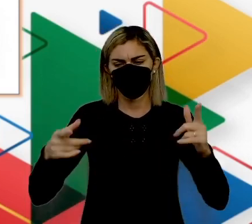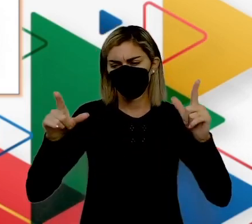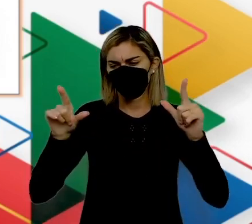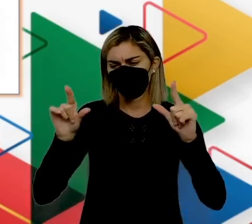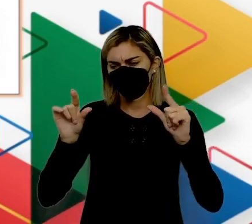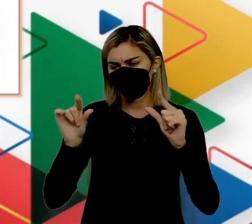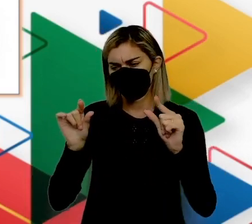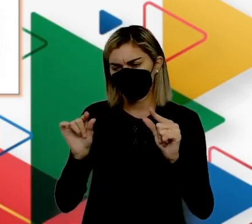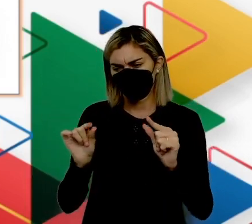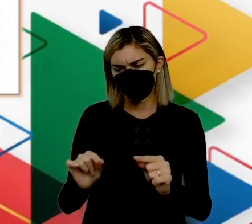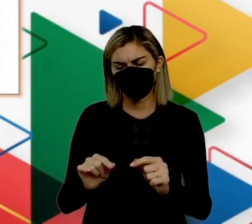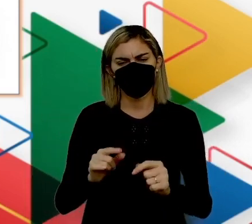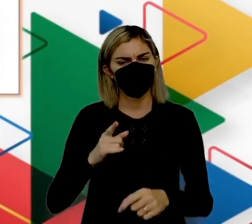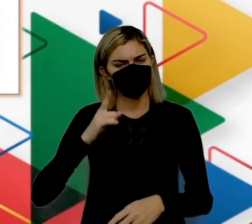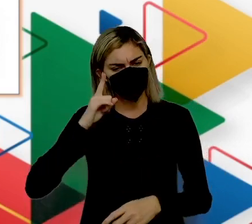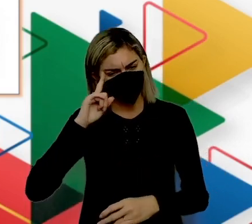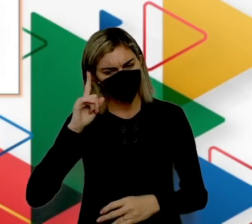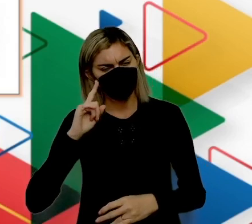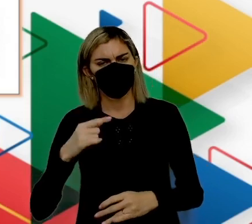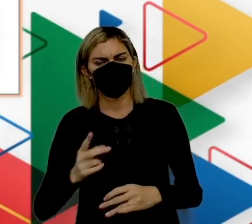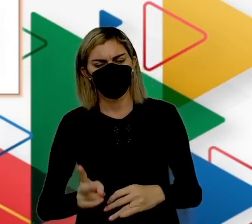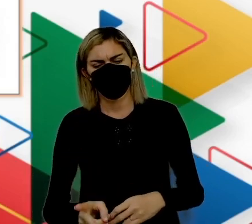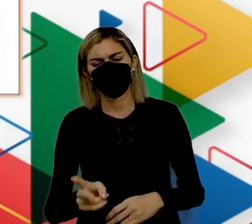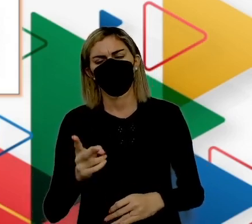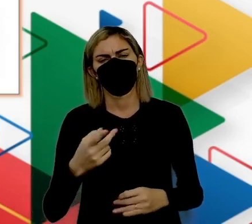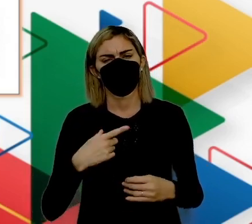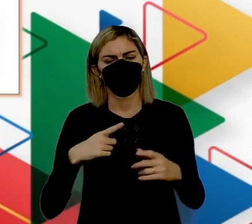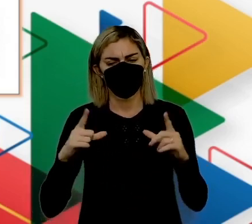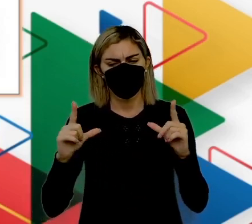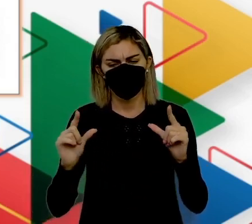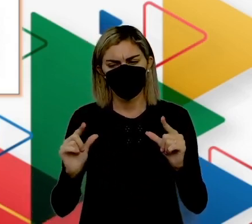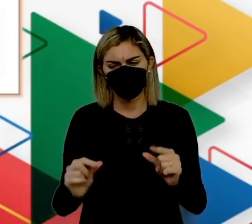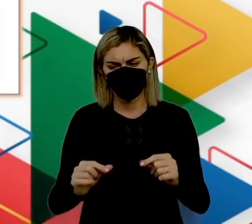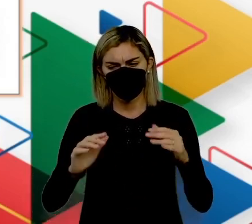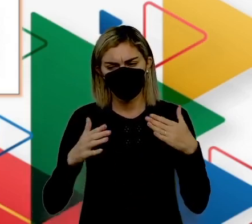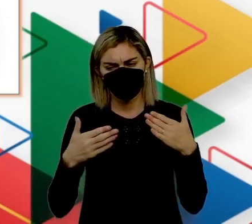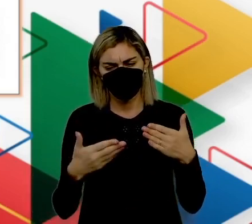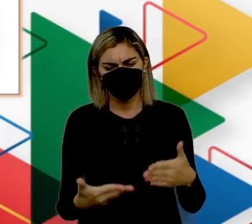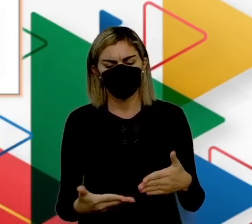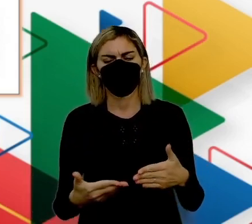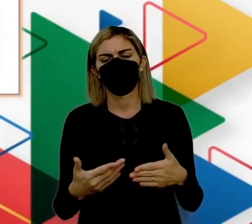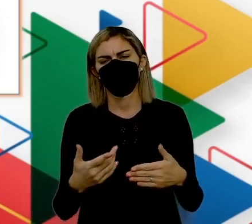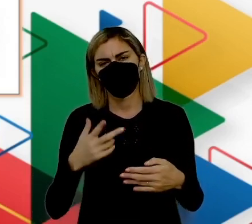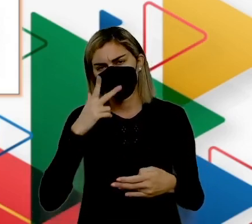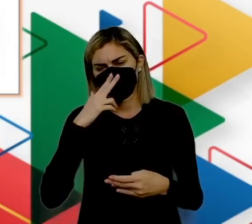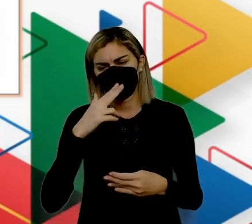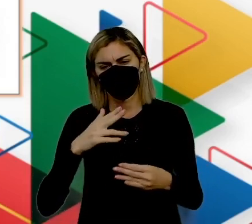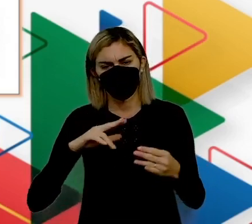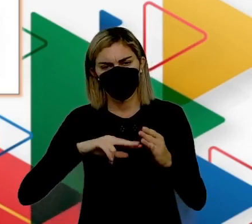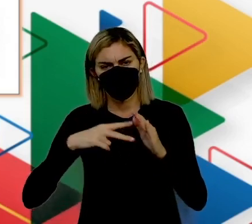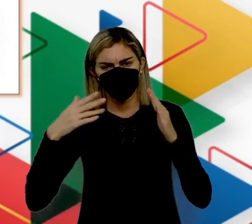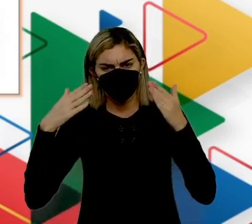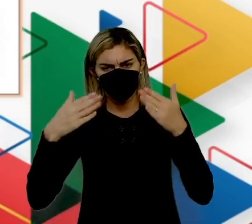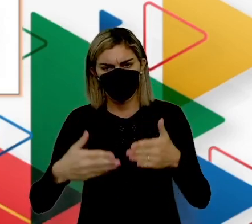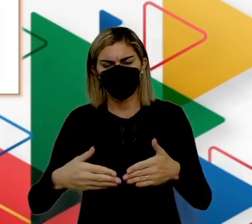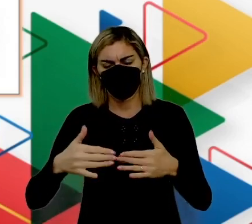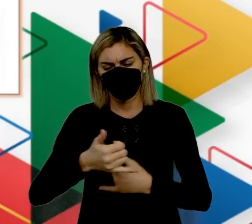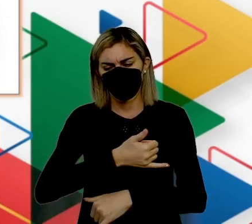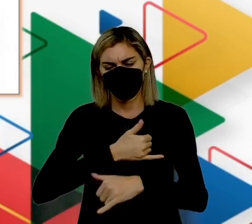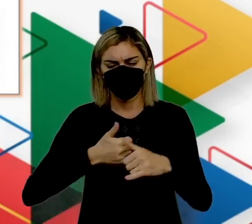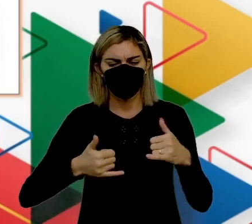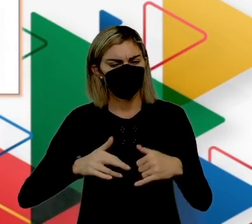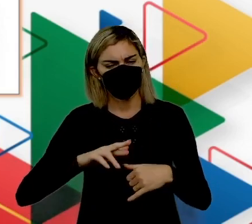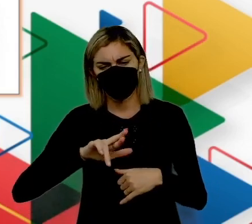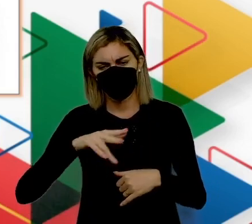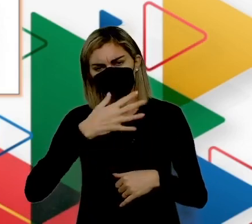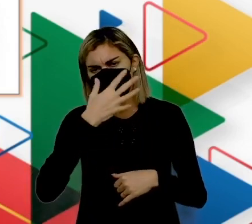diminuindo. Toda vez que você percorre na mesma direção e no mesmo sentido do campo elétrico, não